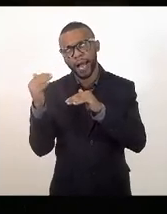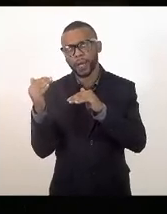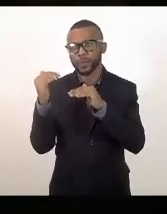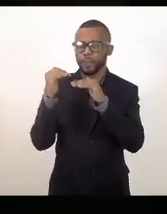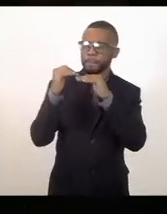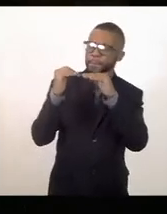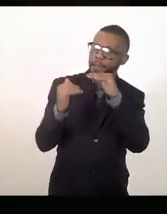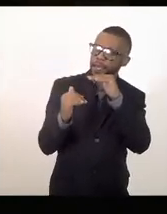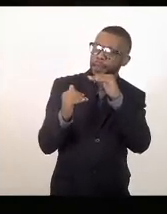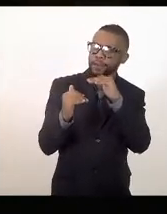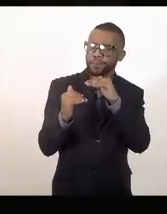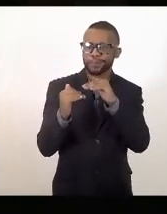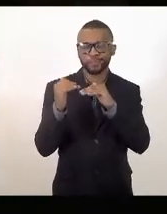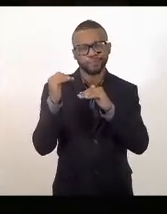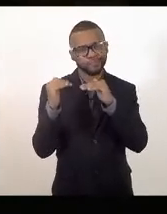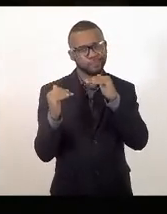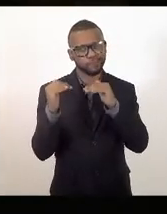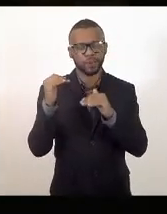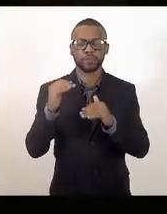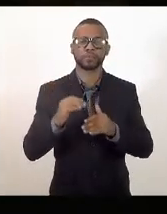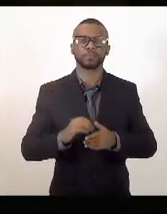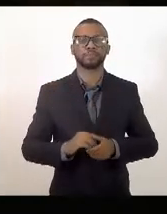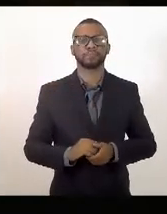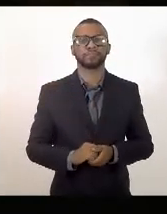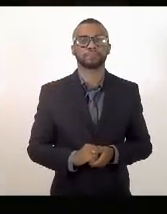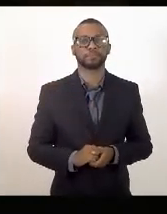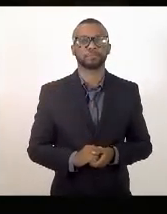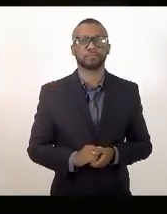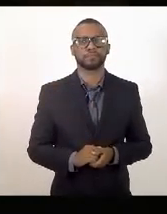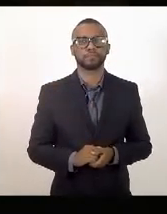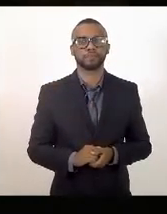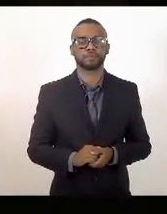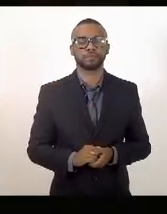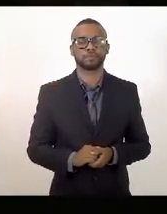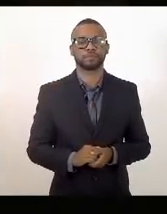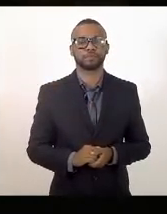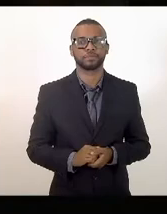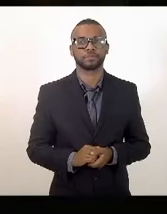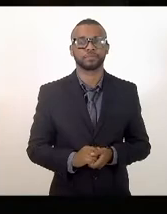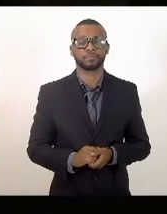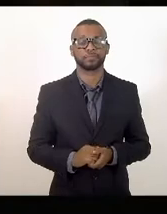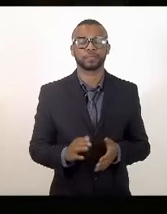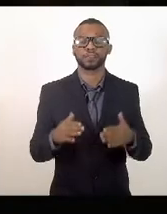mais ou para menos, pouco. E